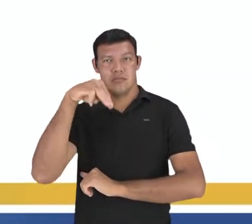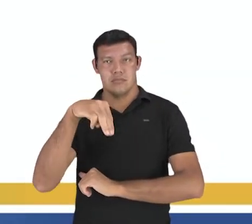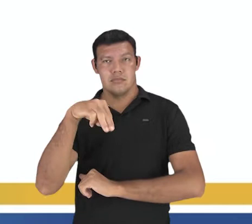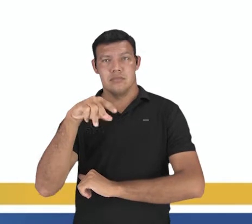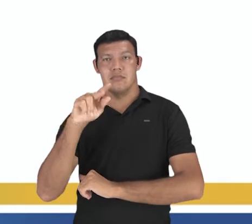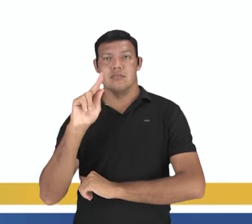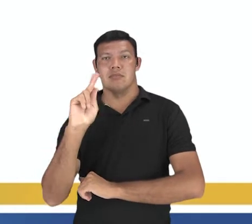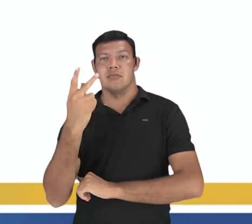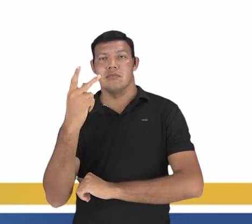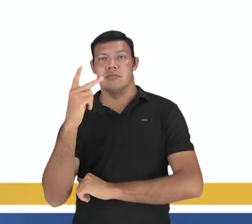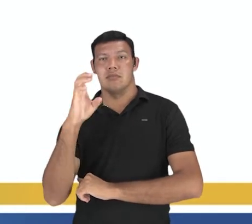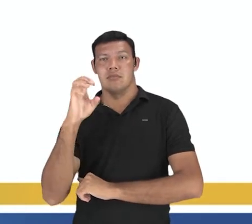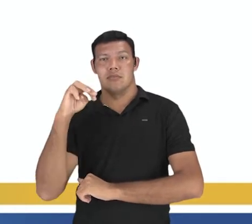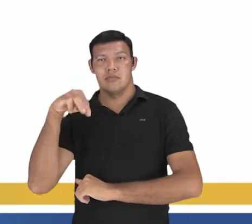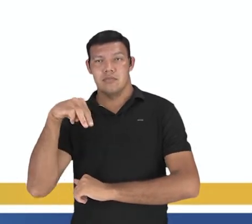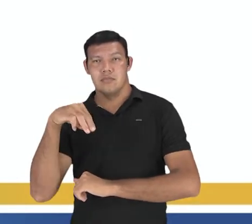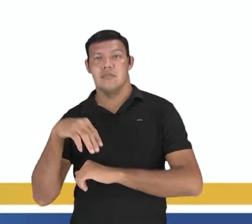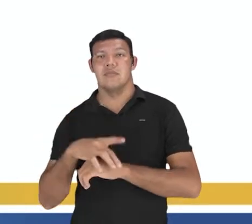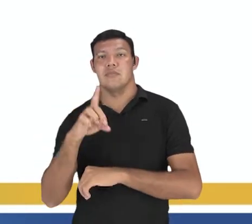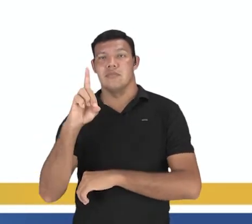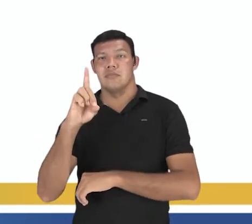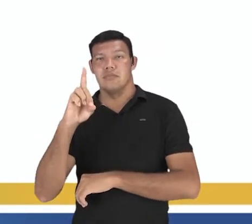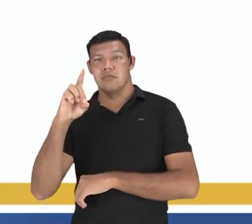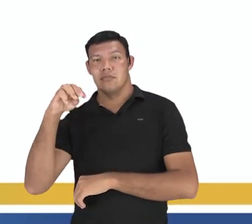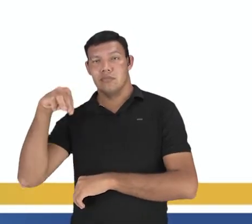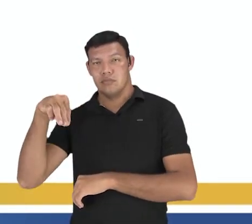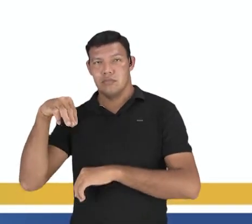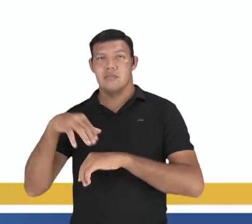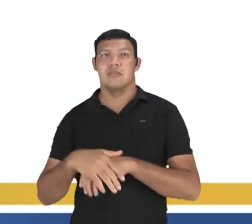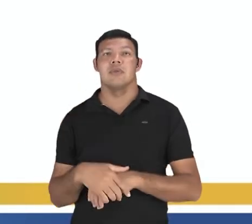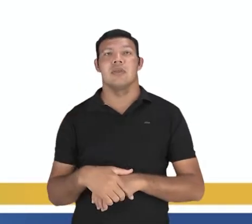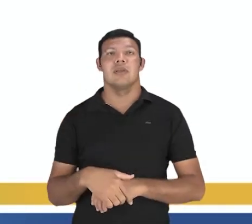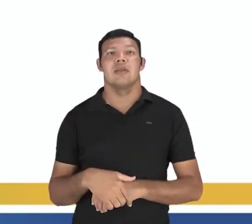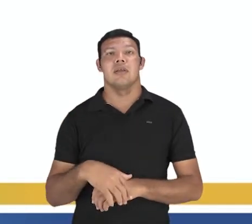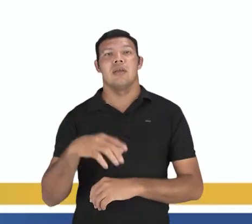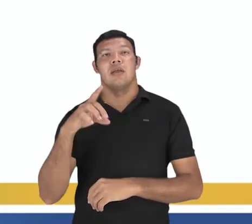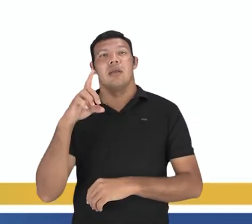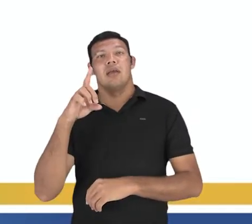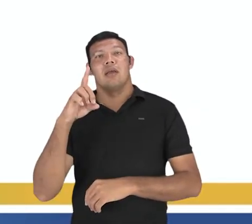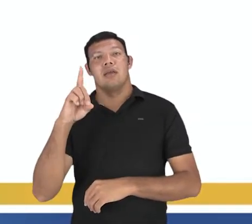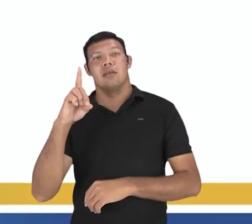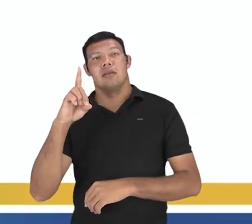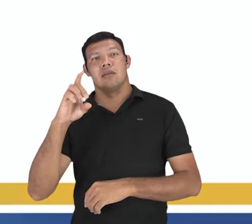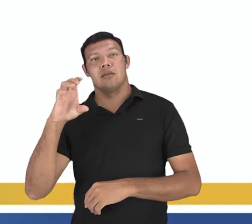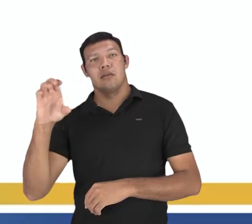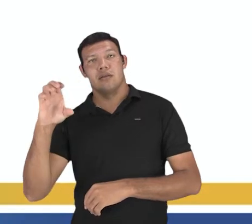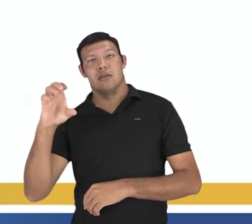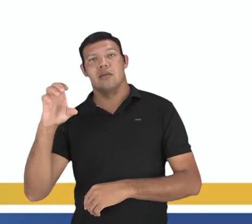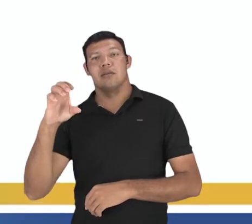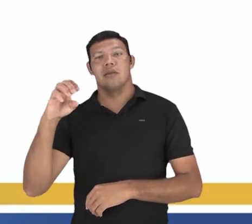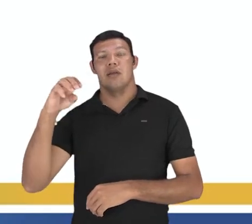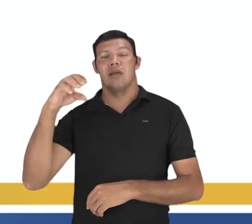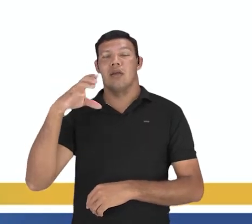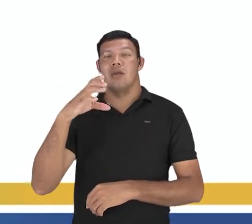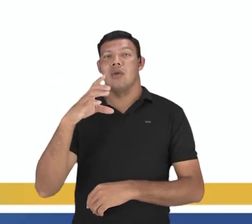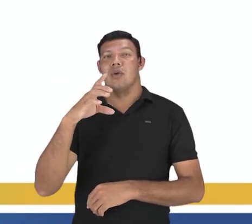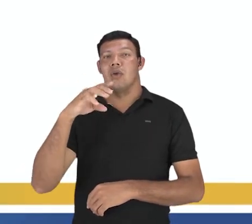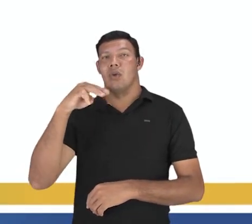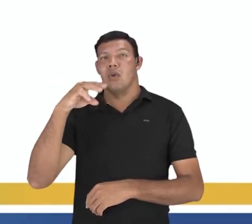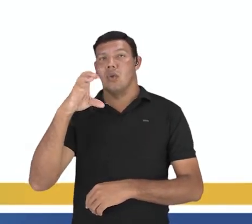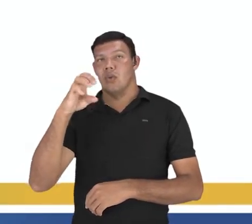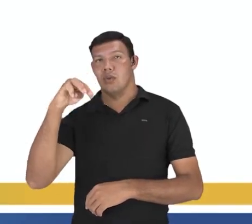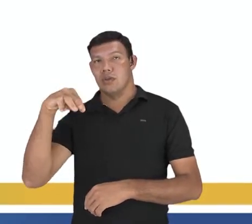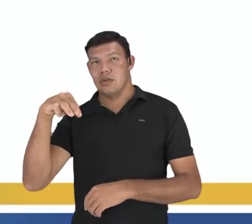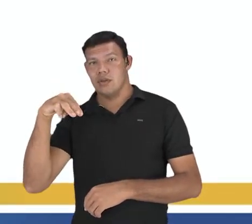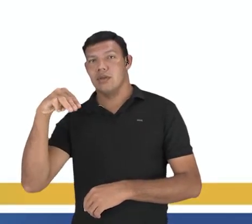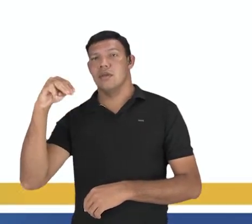o hectômetro decâmetro metro decímetro centímetro e o milímetros né são os múltiplos e